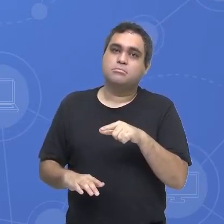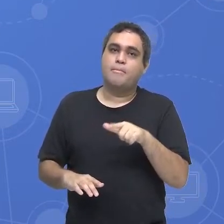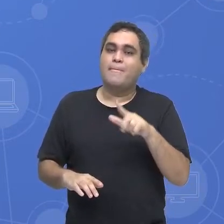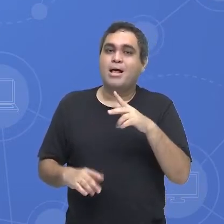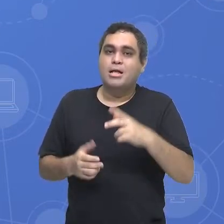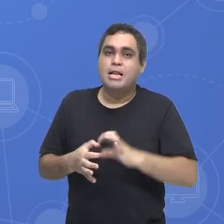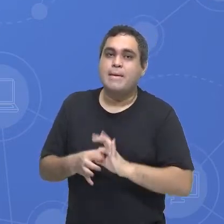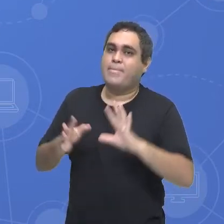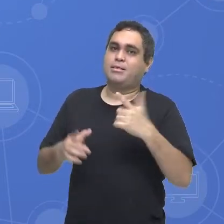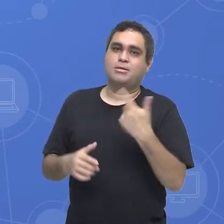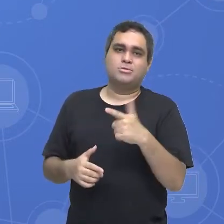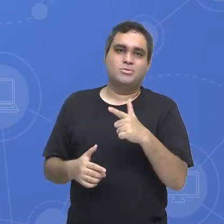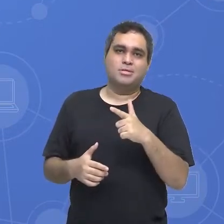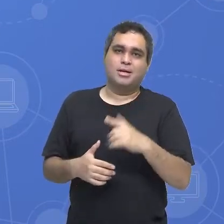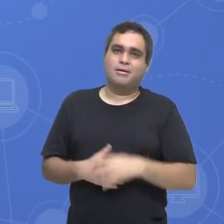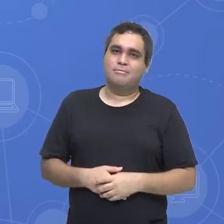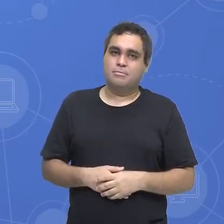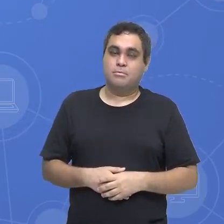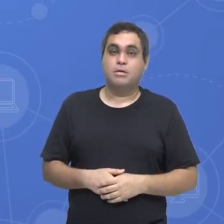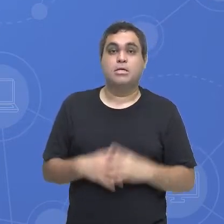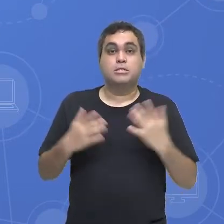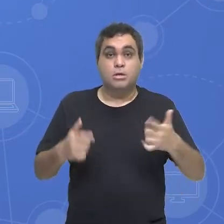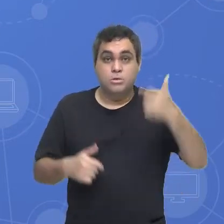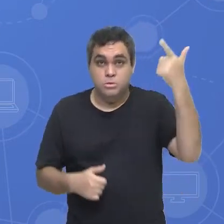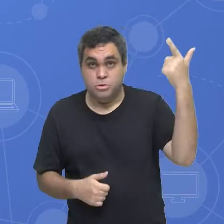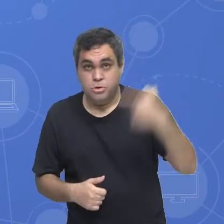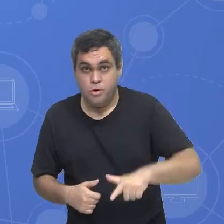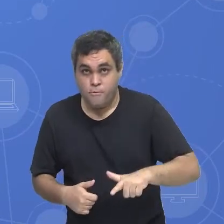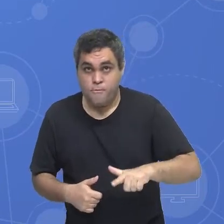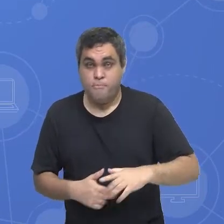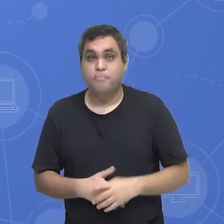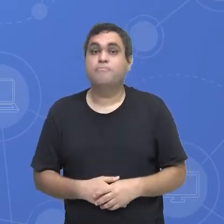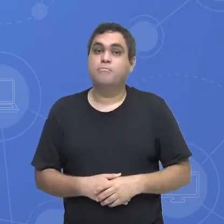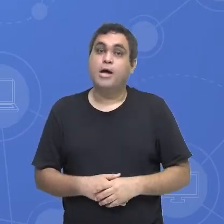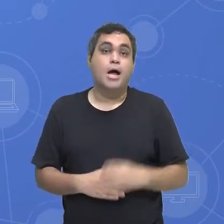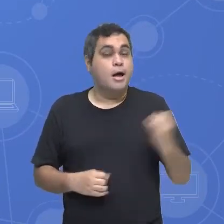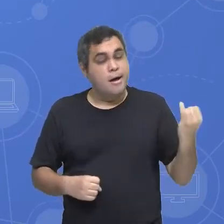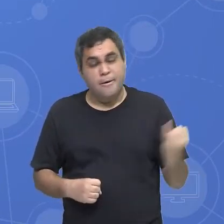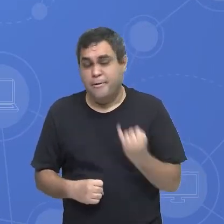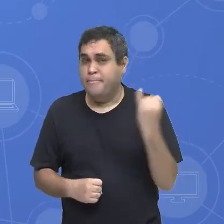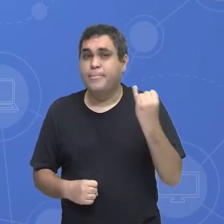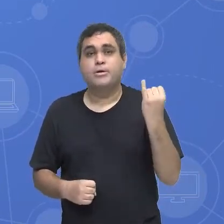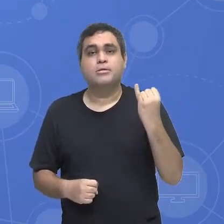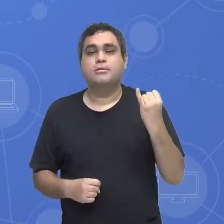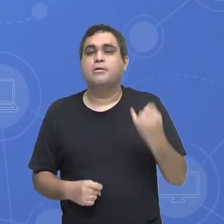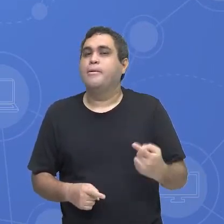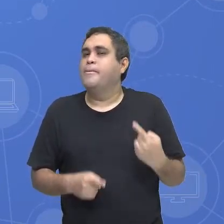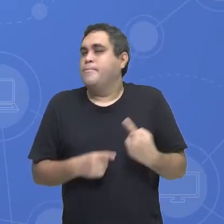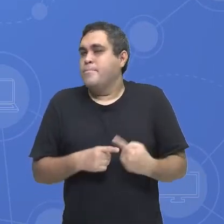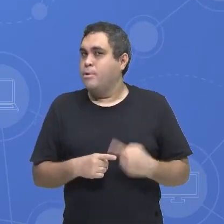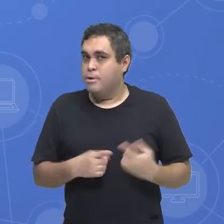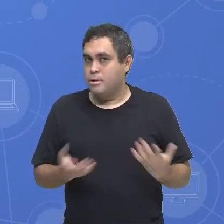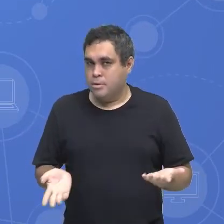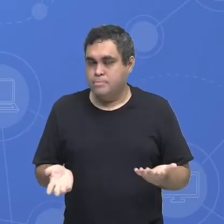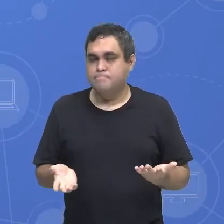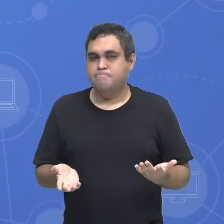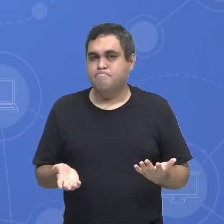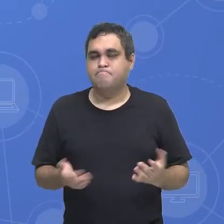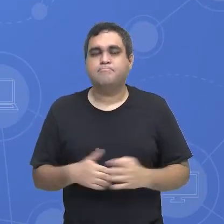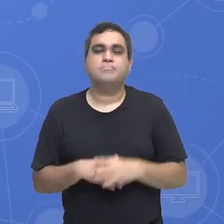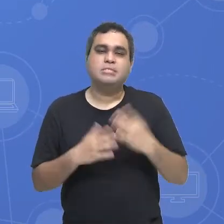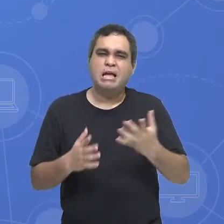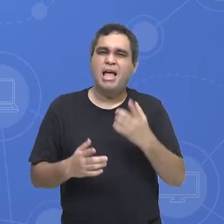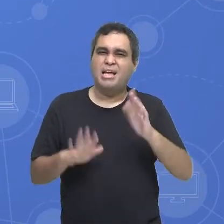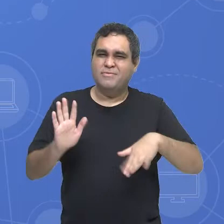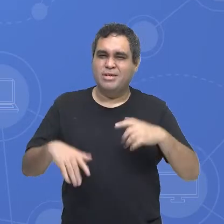essa decisão. Volto a repetir, isso aqui é muito importante. Por que é muito importante, professor? Porque muitas